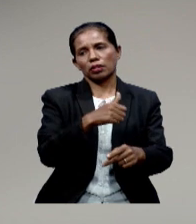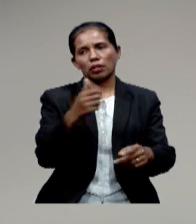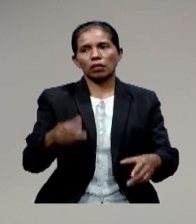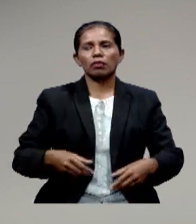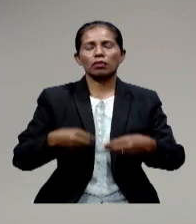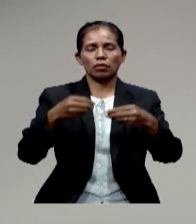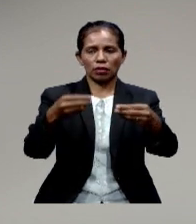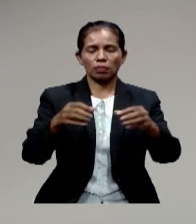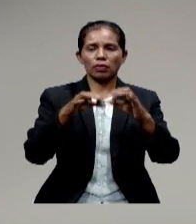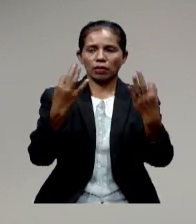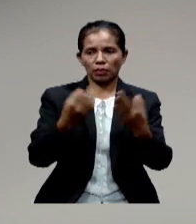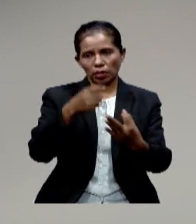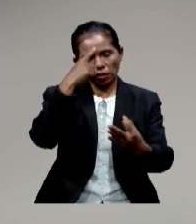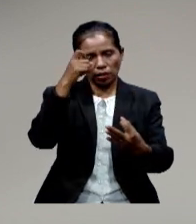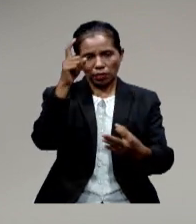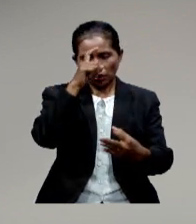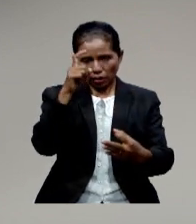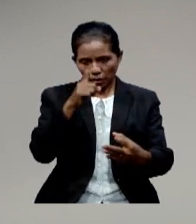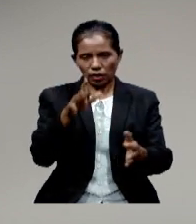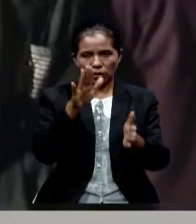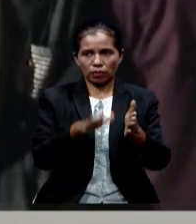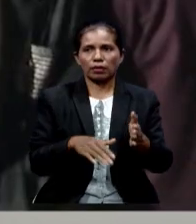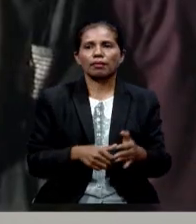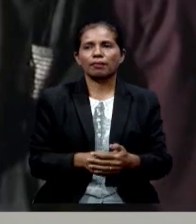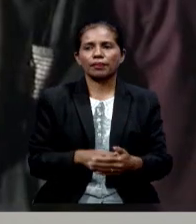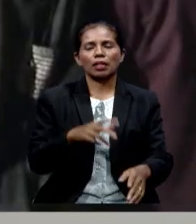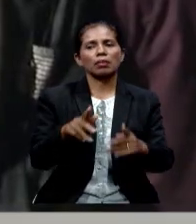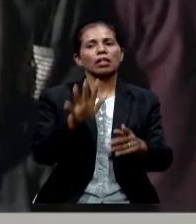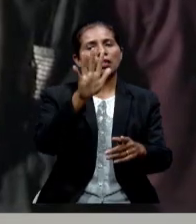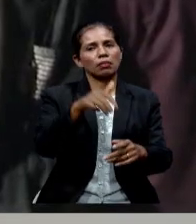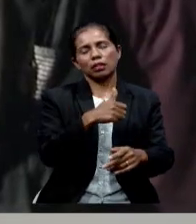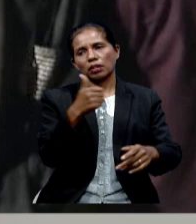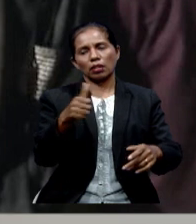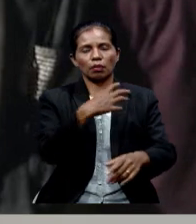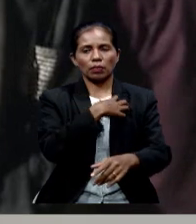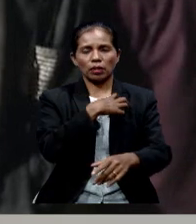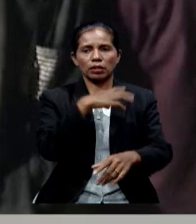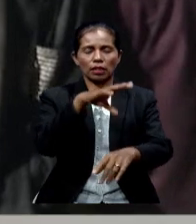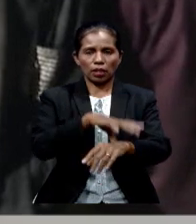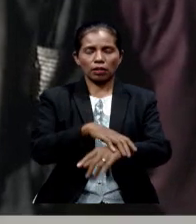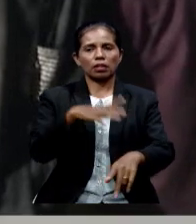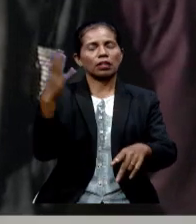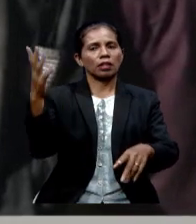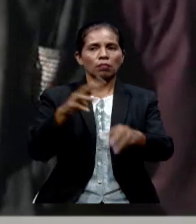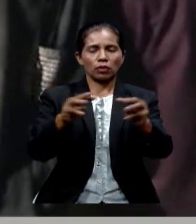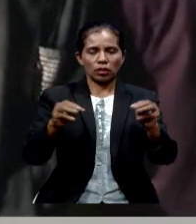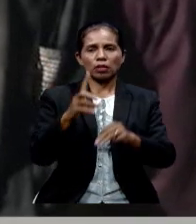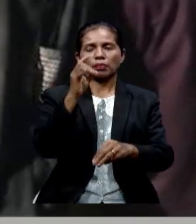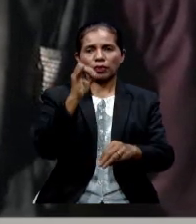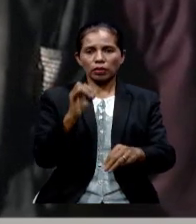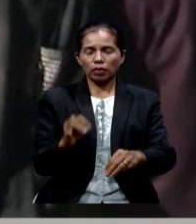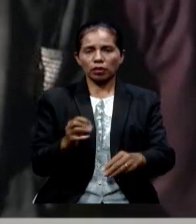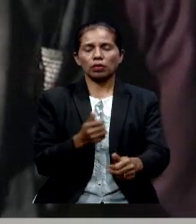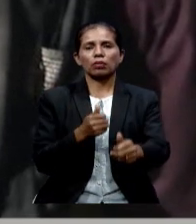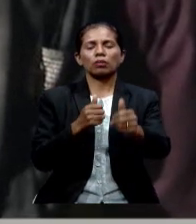falha para a família, também minoridade. Mas é suspeito na Lima Celo, polícia detém ona e a Celo comando o município dele, onde cumpre